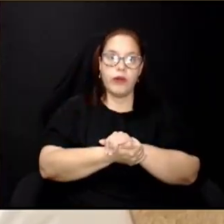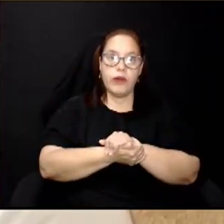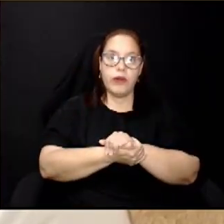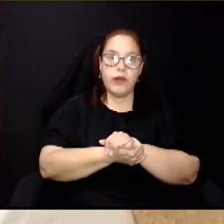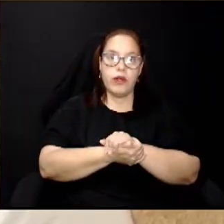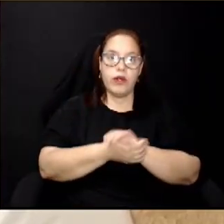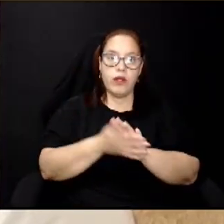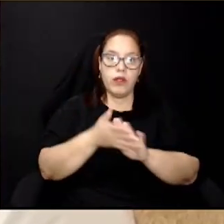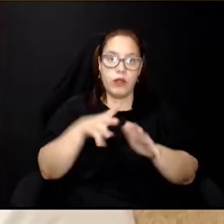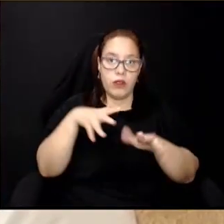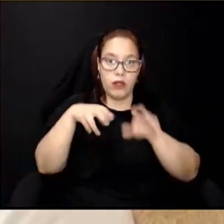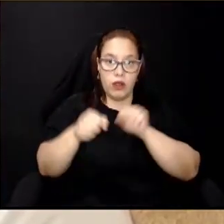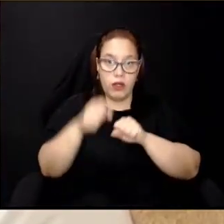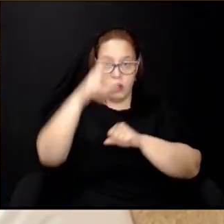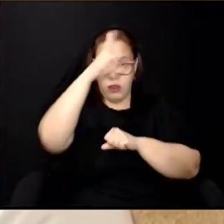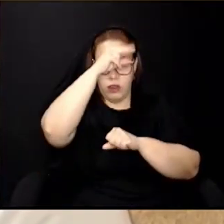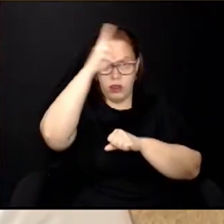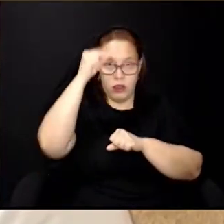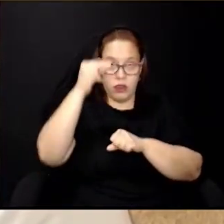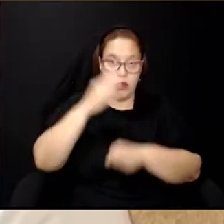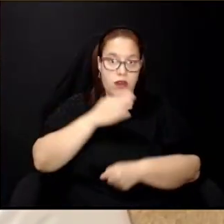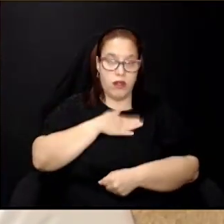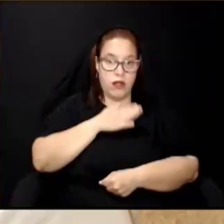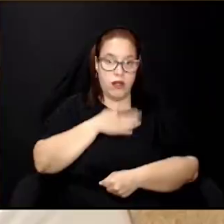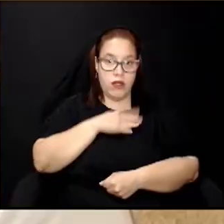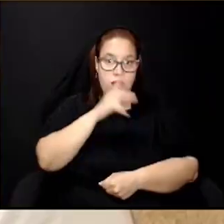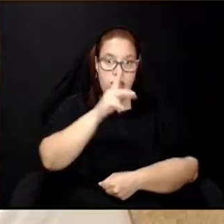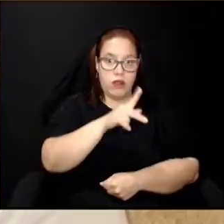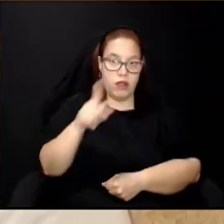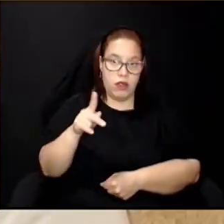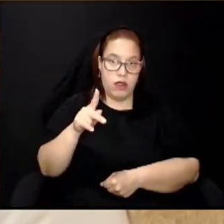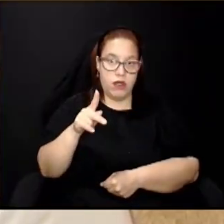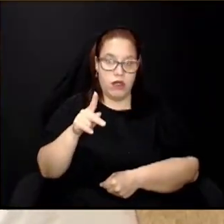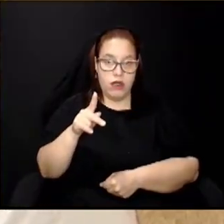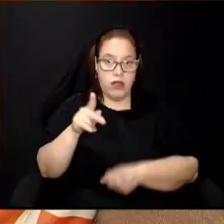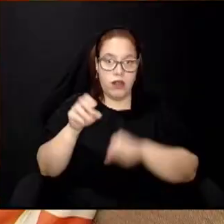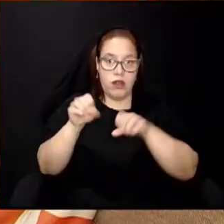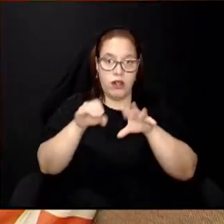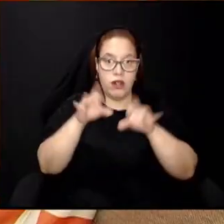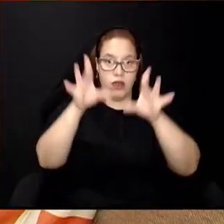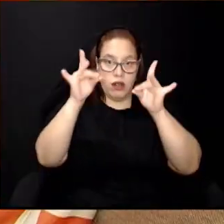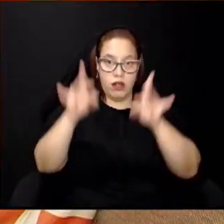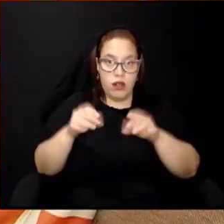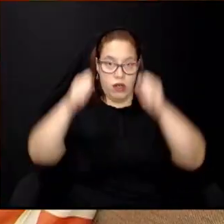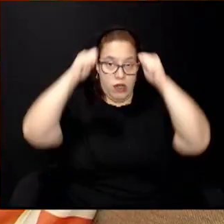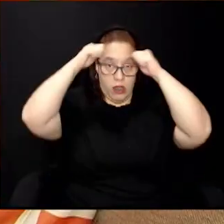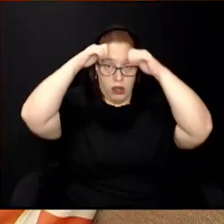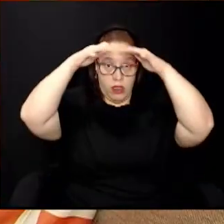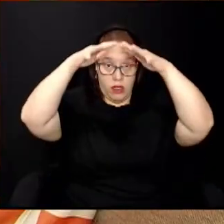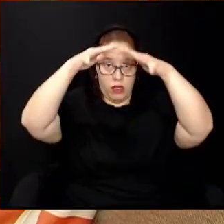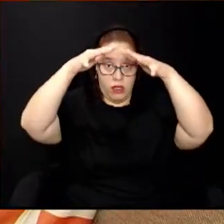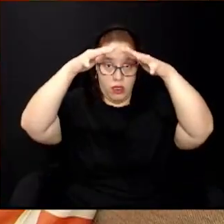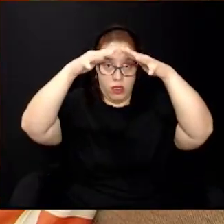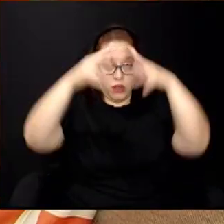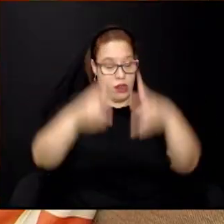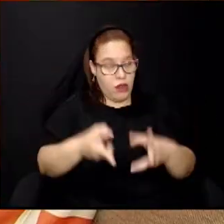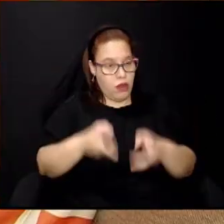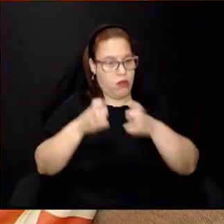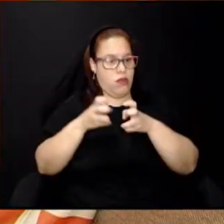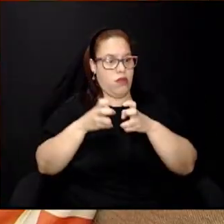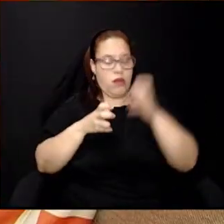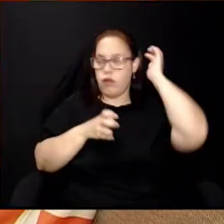que a prefeitura ofereceu para mim, enquanto professora de educação especial, sobre autismo, que eu fui percebendo